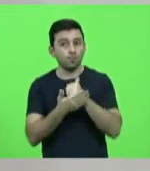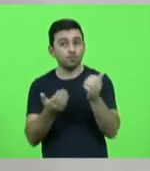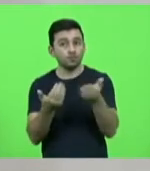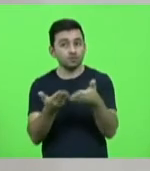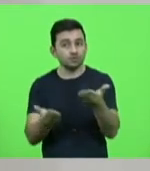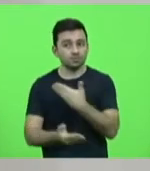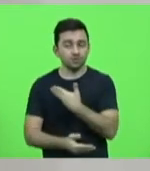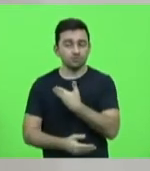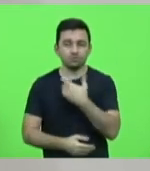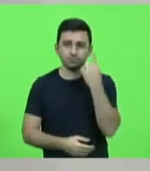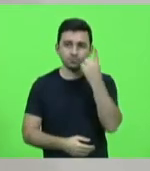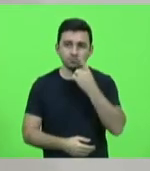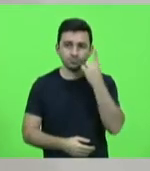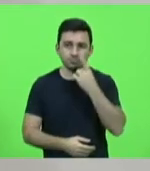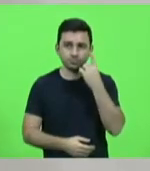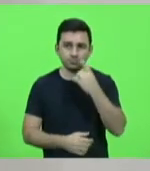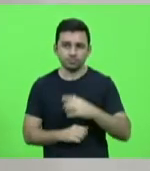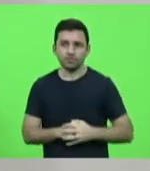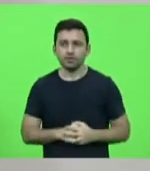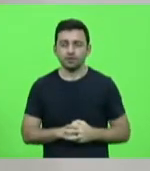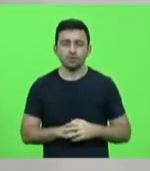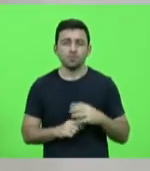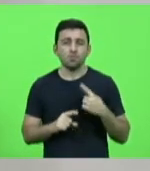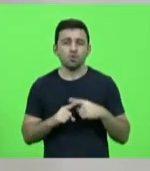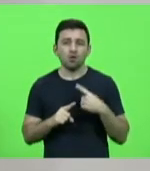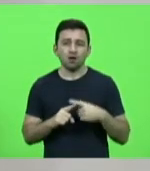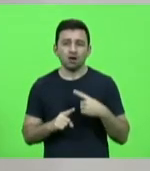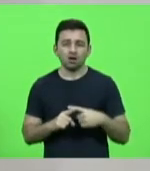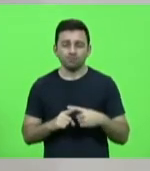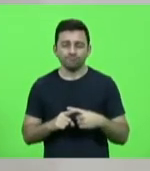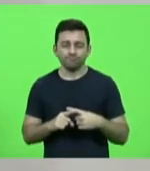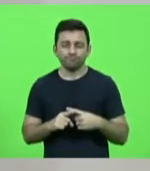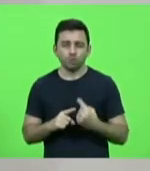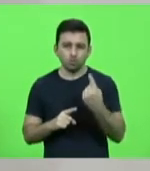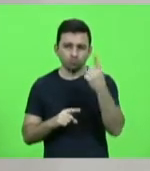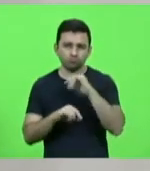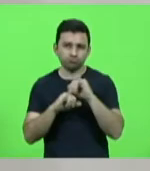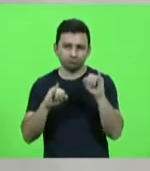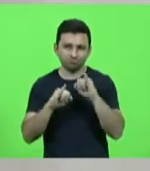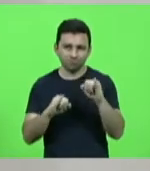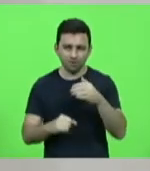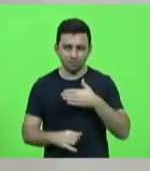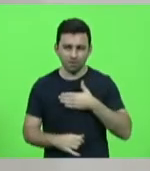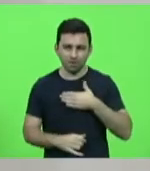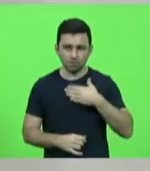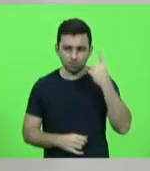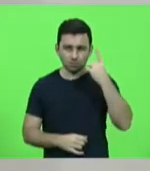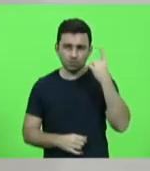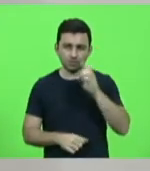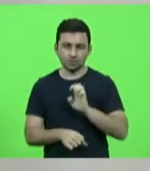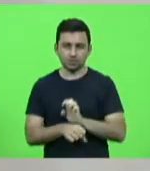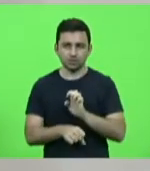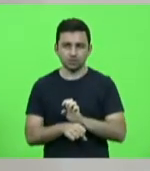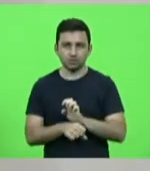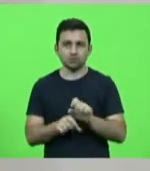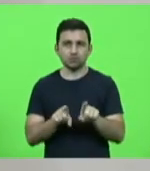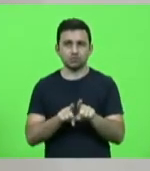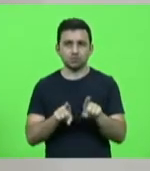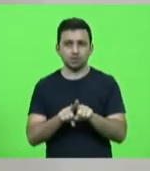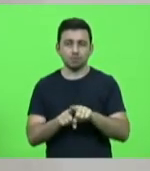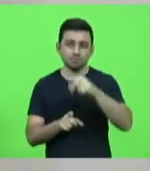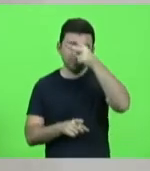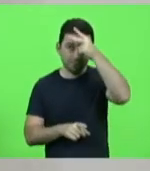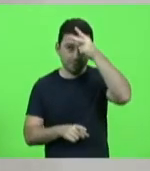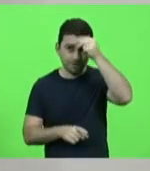colegas deputados, porque uma das minhas bandeiras, não só como deputado estadual, mas também enquanto